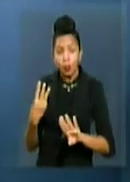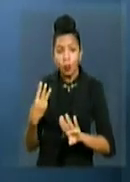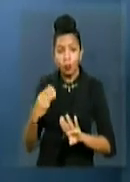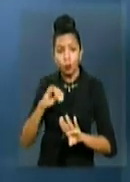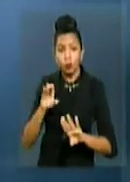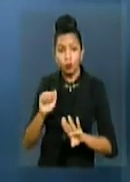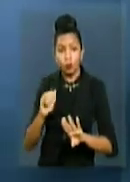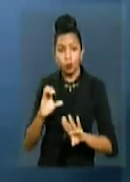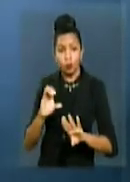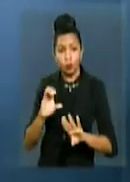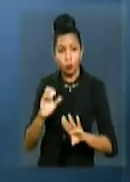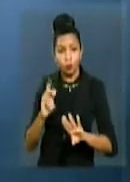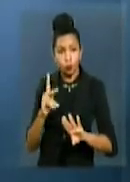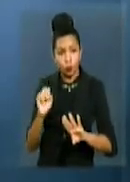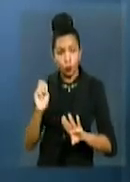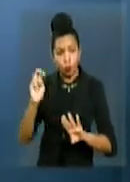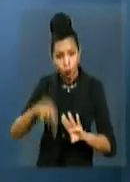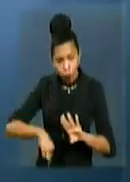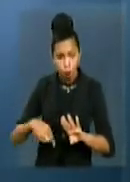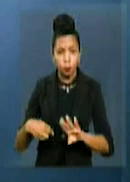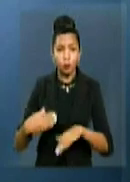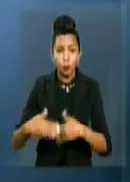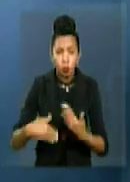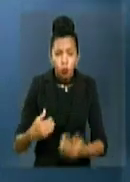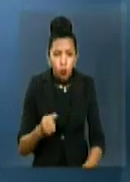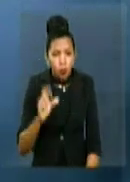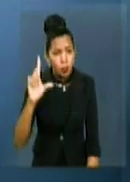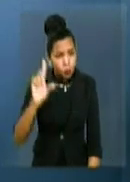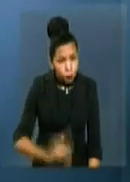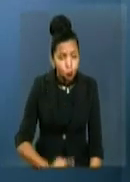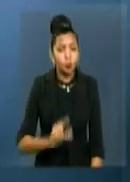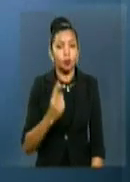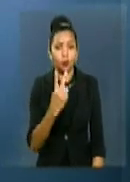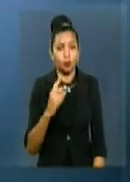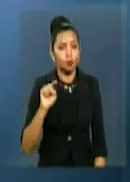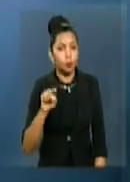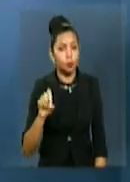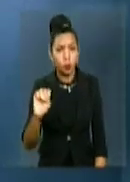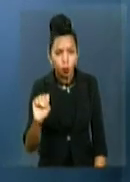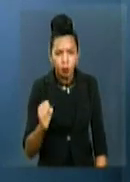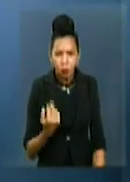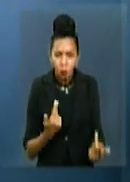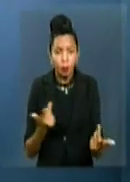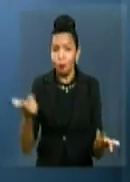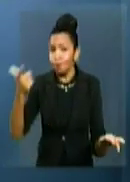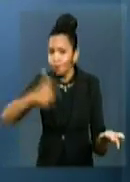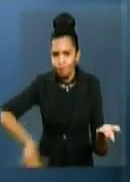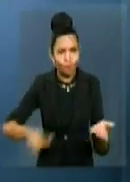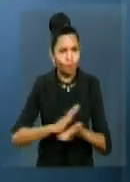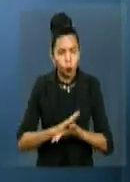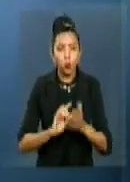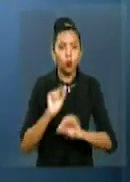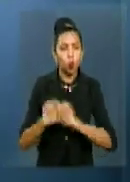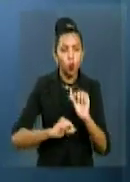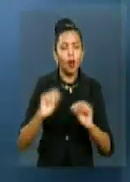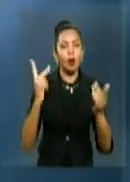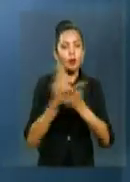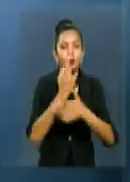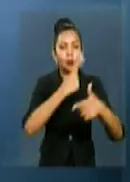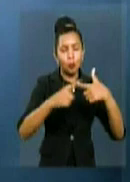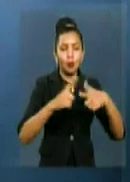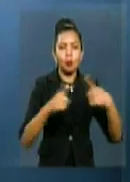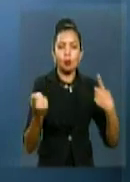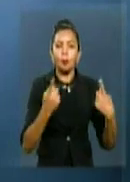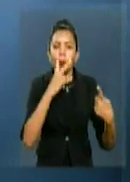conseguiu recuar para 2.8 então esse tipo de coisa mas não continuamos como não continuamos as rebeliões e pedrinhas